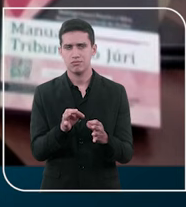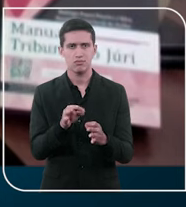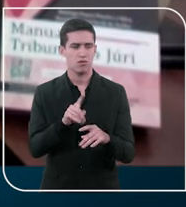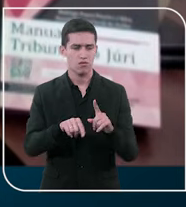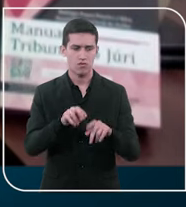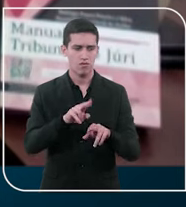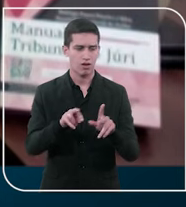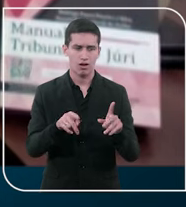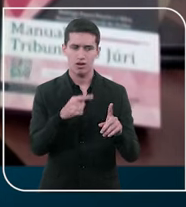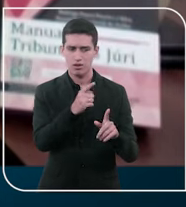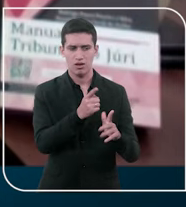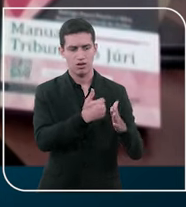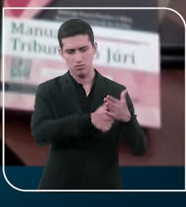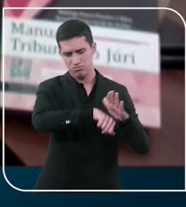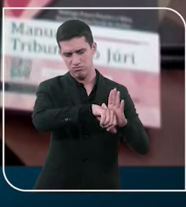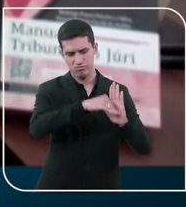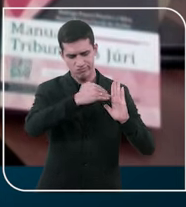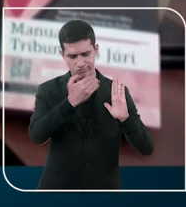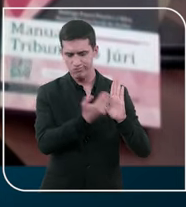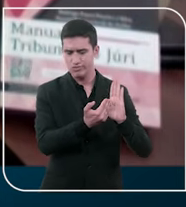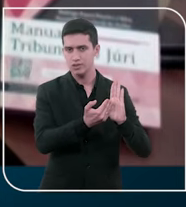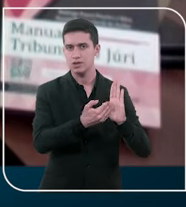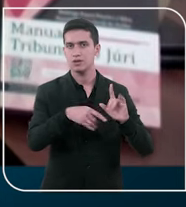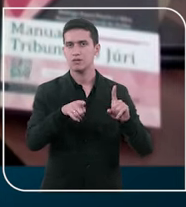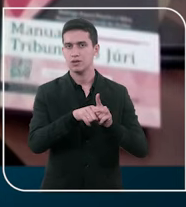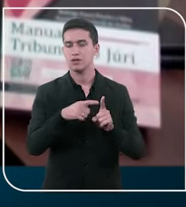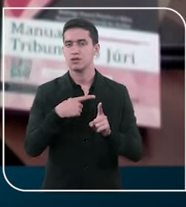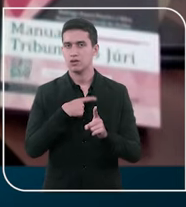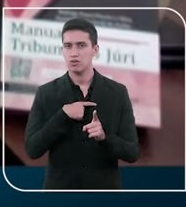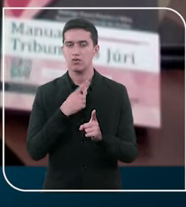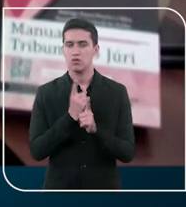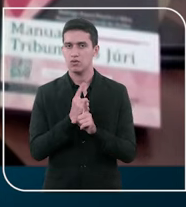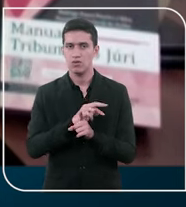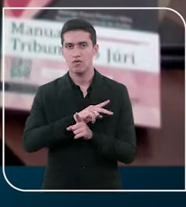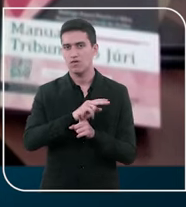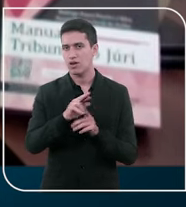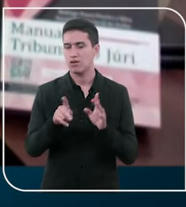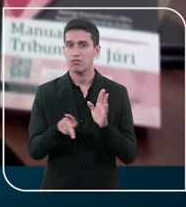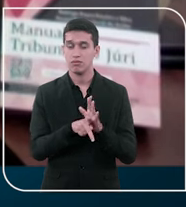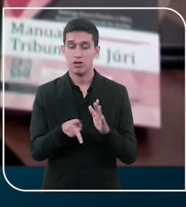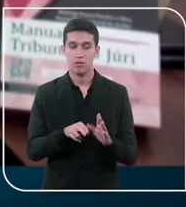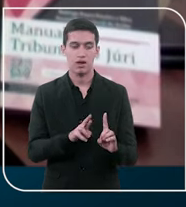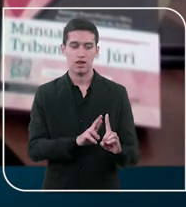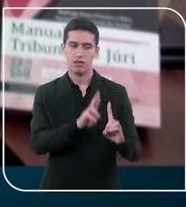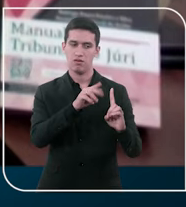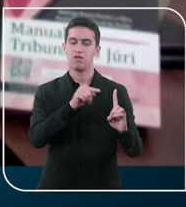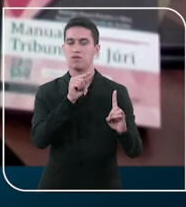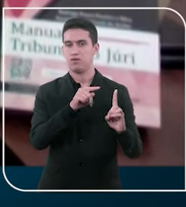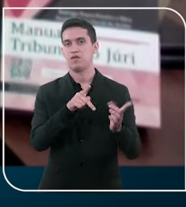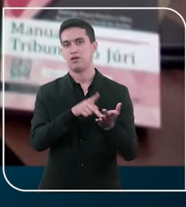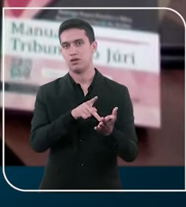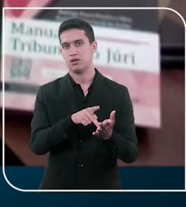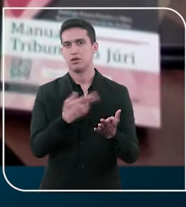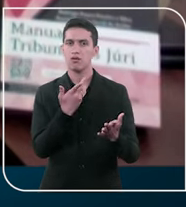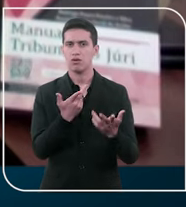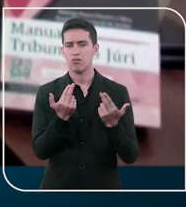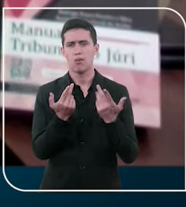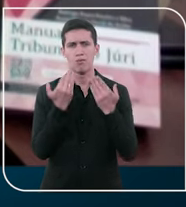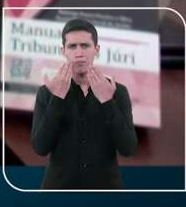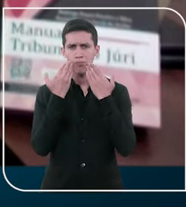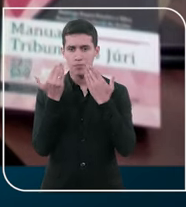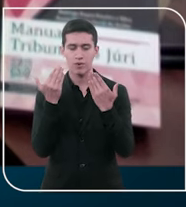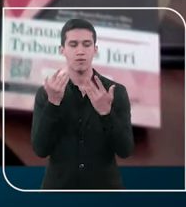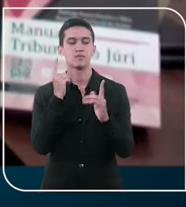concreta da materialidade do delito, e há indícios suficientes de autoria, ou seja, indicativos